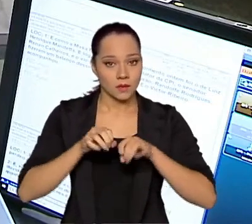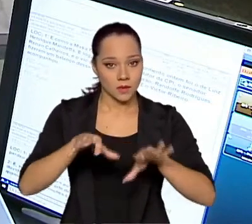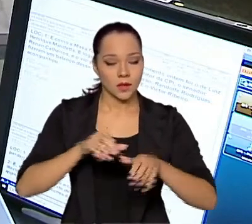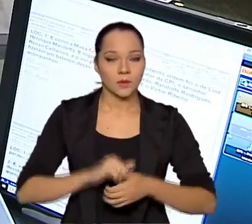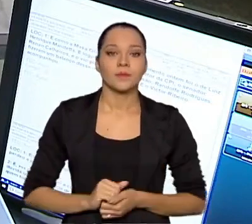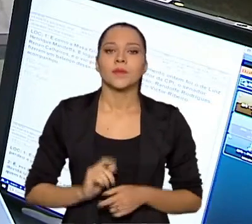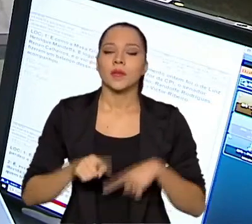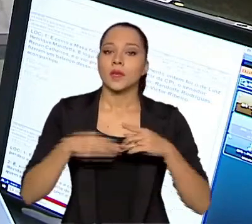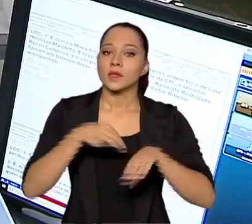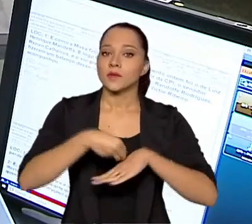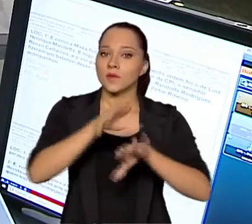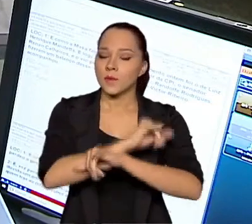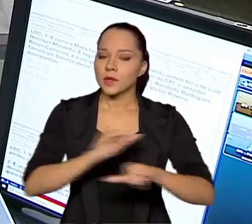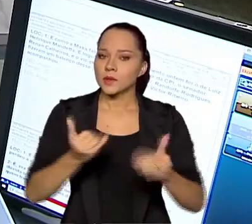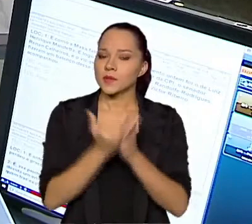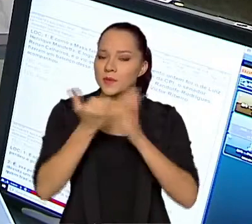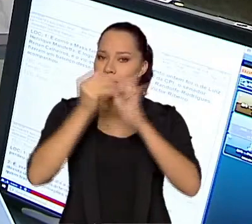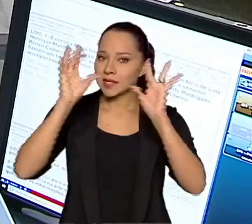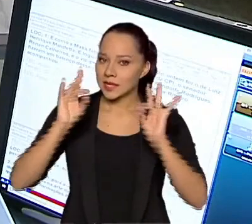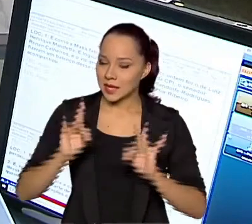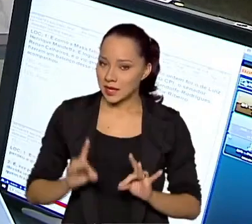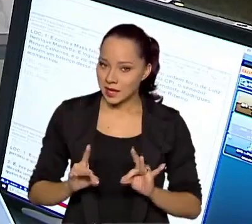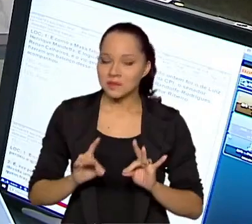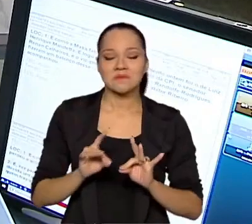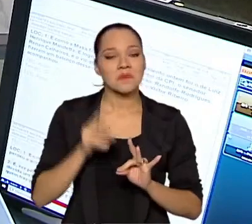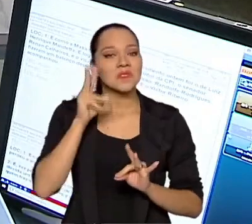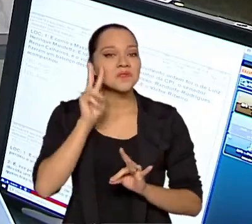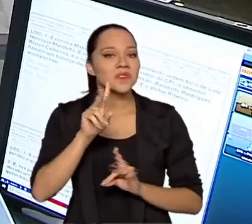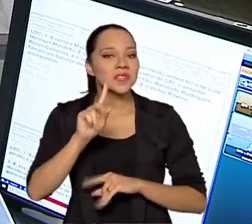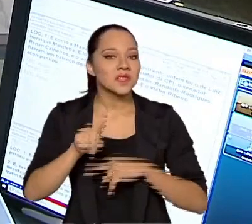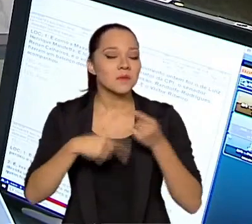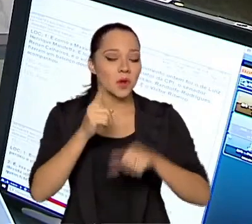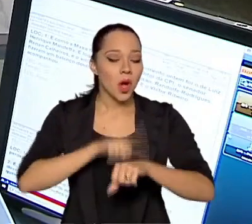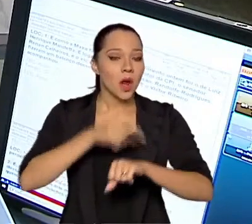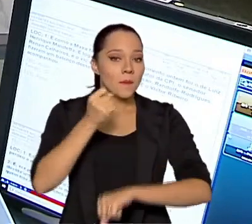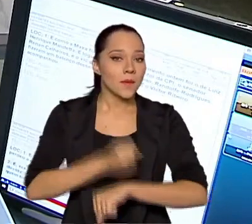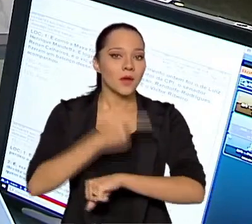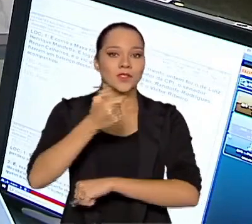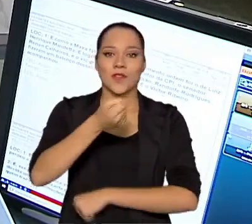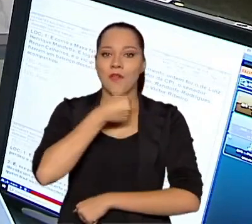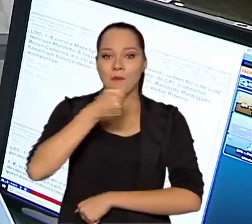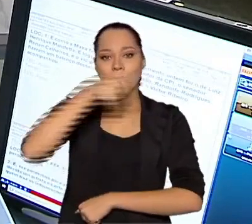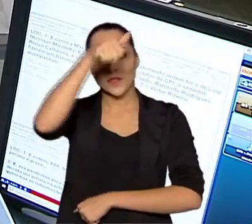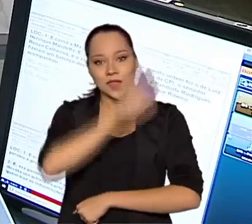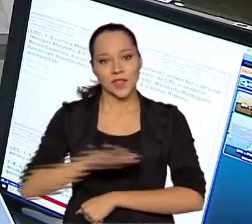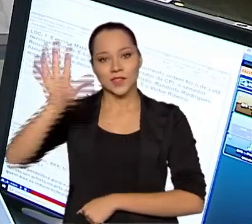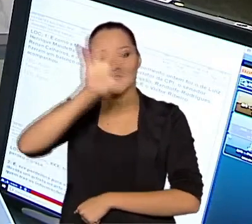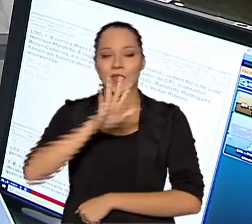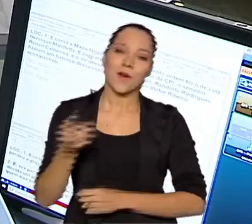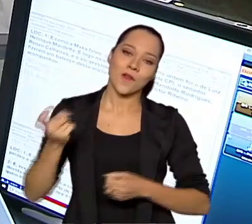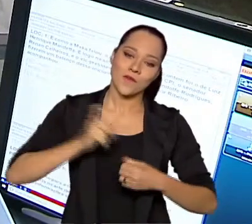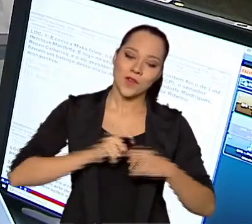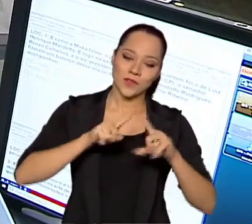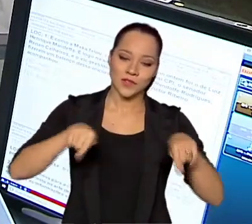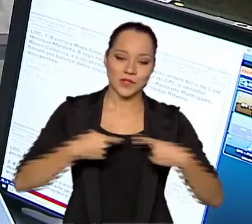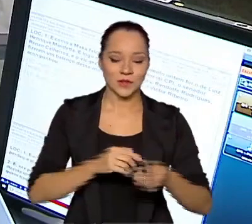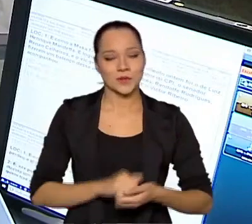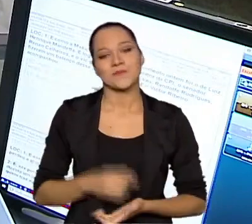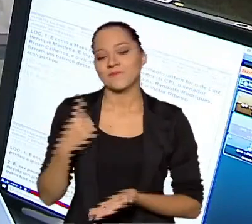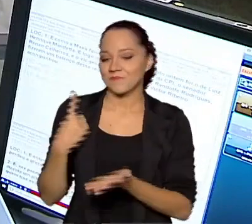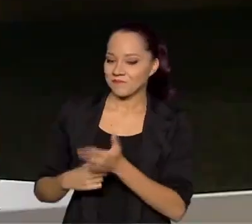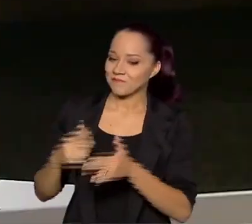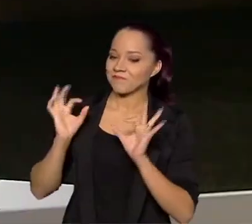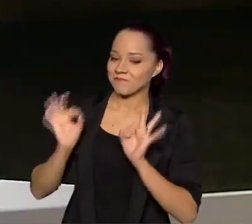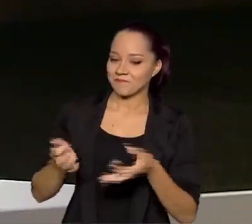e as informações mais detalhadas, todos podem conferir aí ao meio-dia no Repórter Nacional. Eu volto com vocês aí no estúdio. Tá combinado.